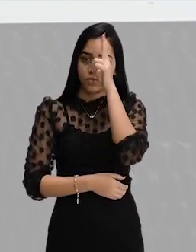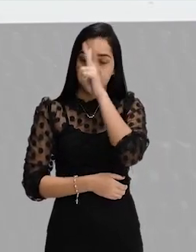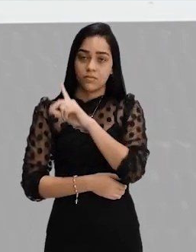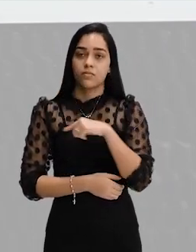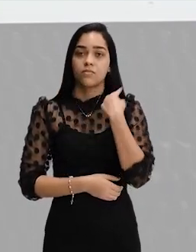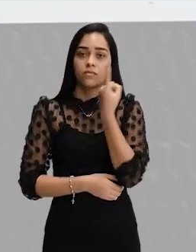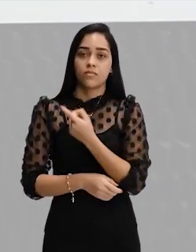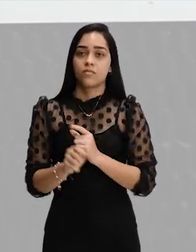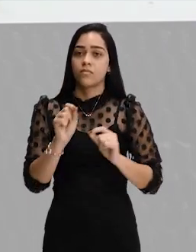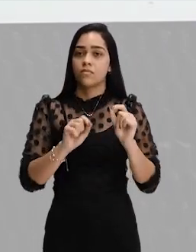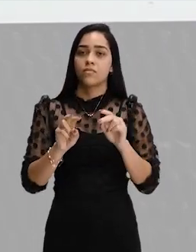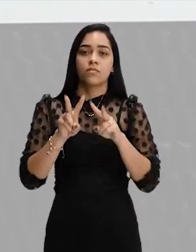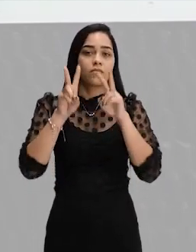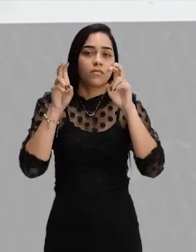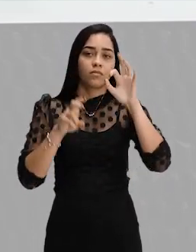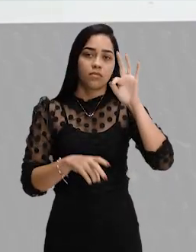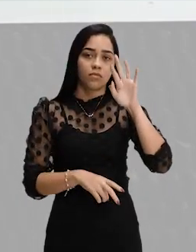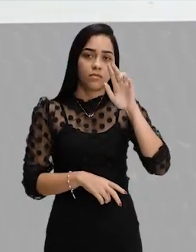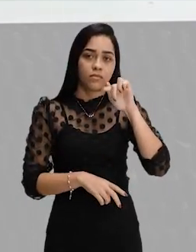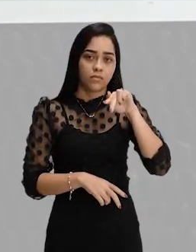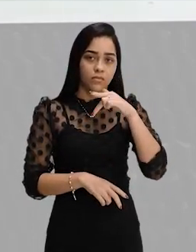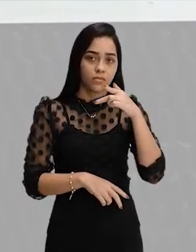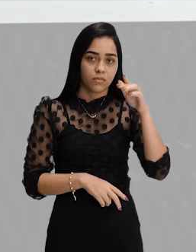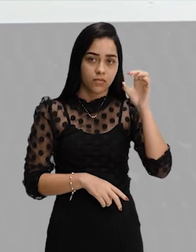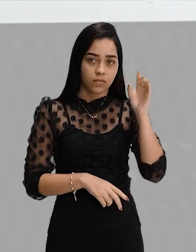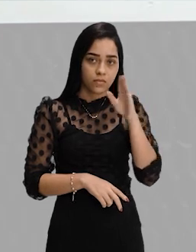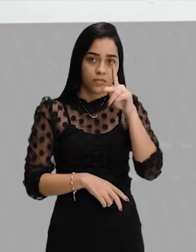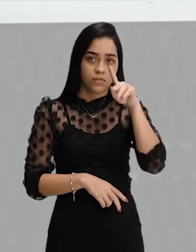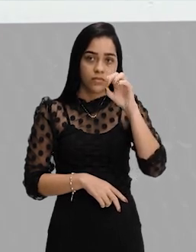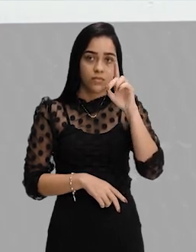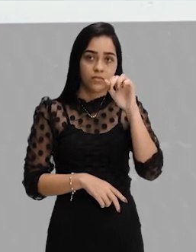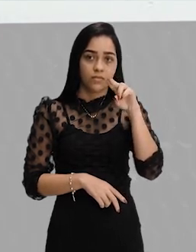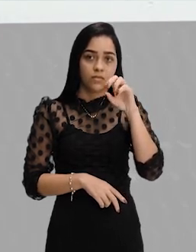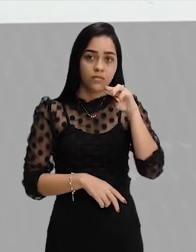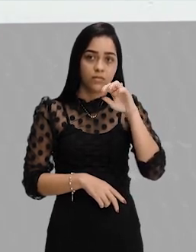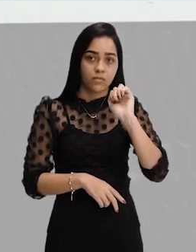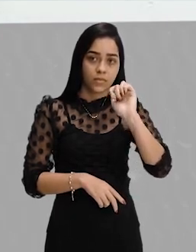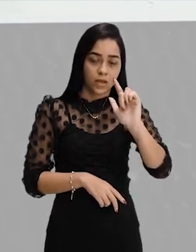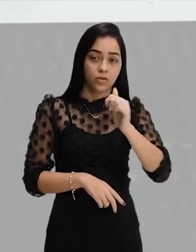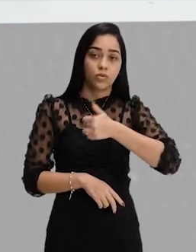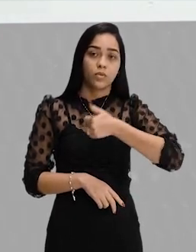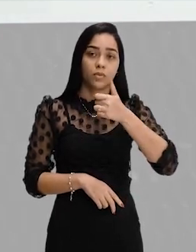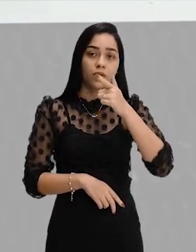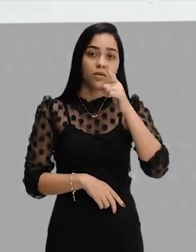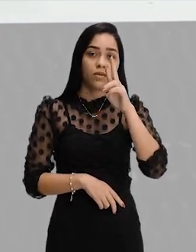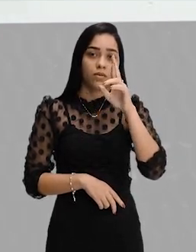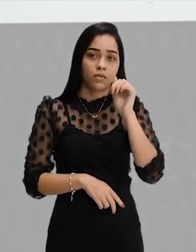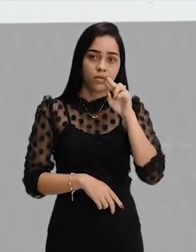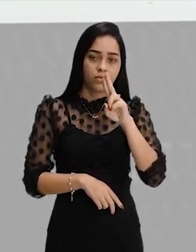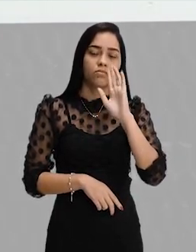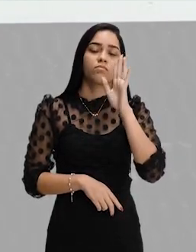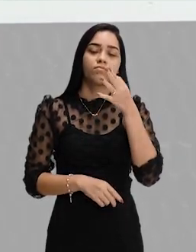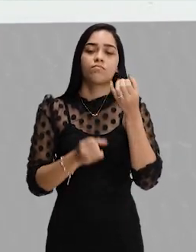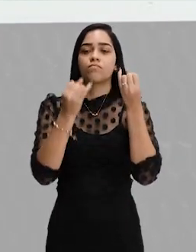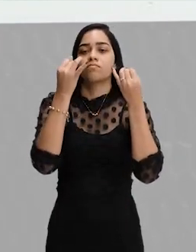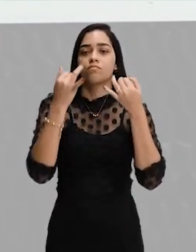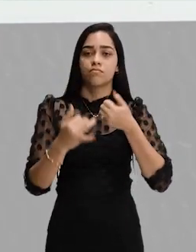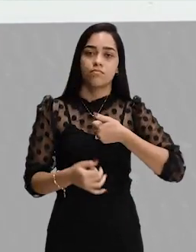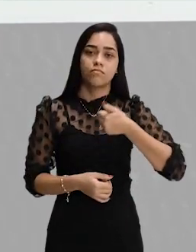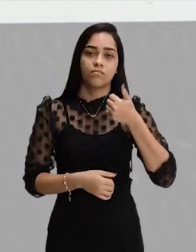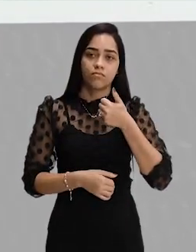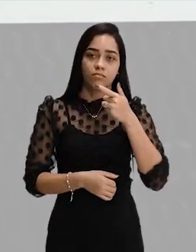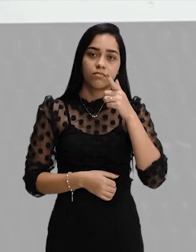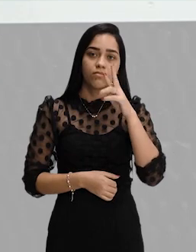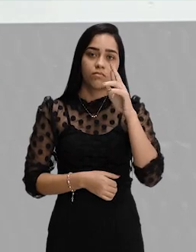está falando de função polinomial do primeiro grau, né? Já falamos aqui várias coisas em relação à função do primeiro